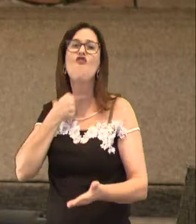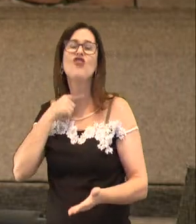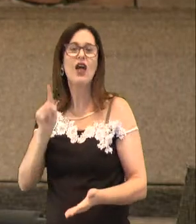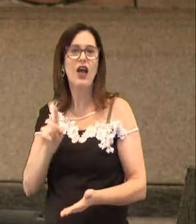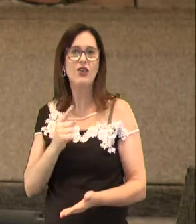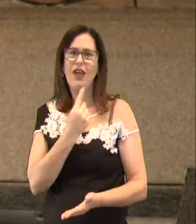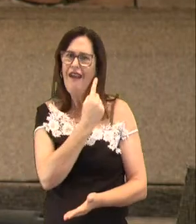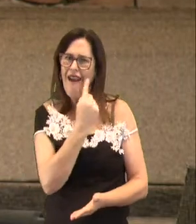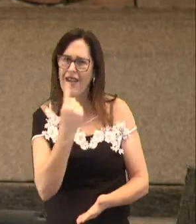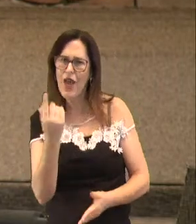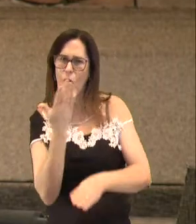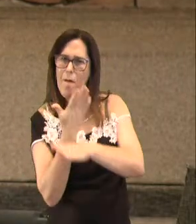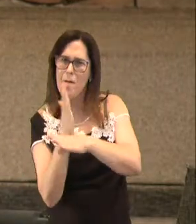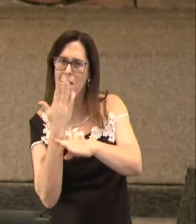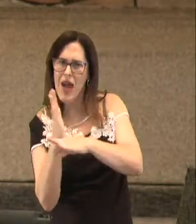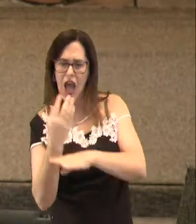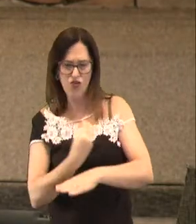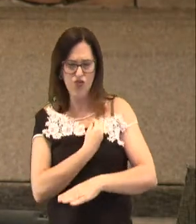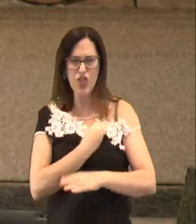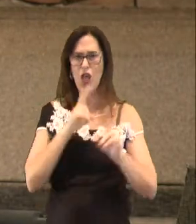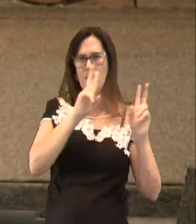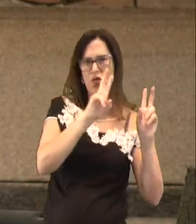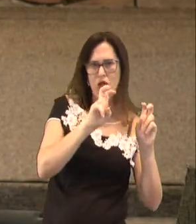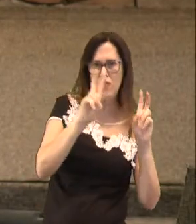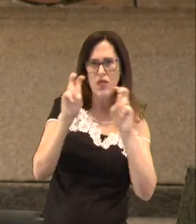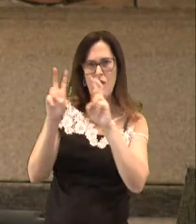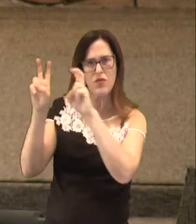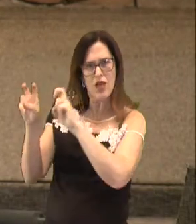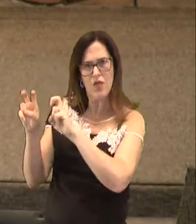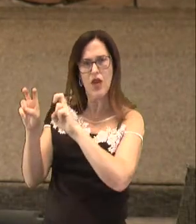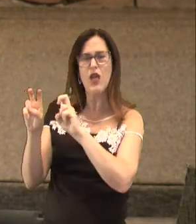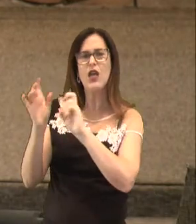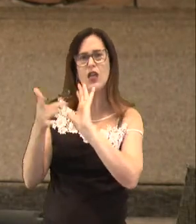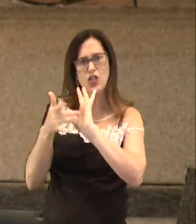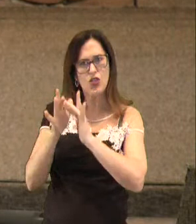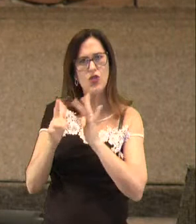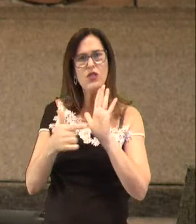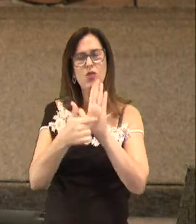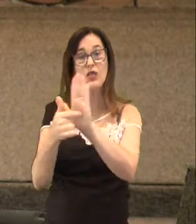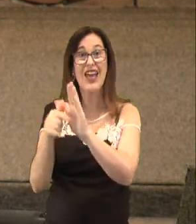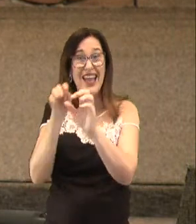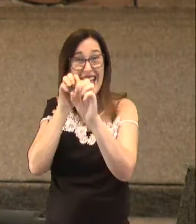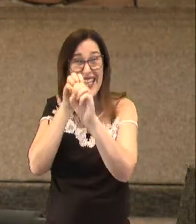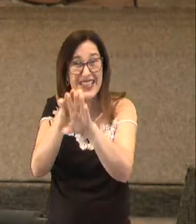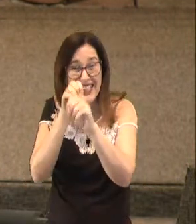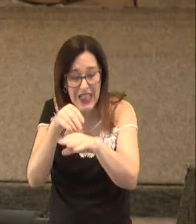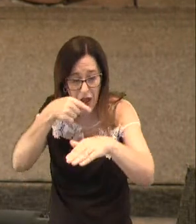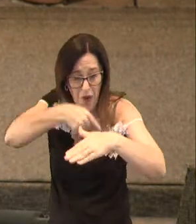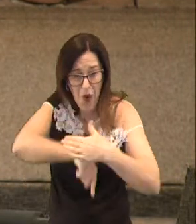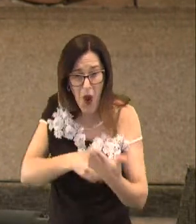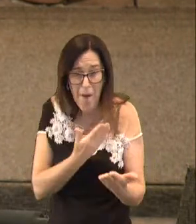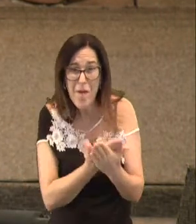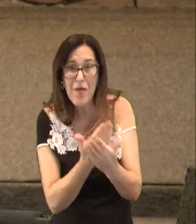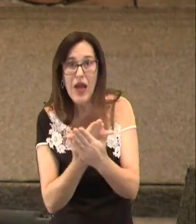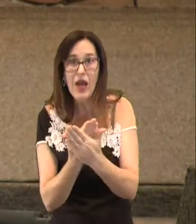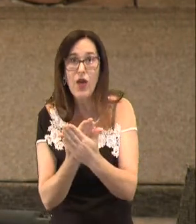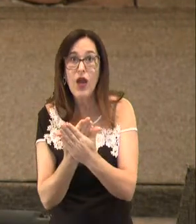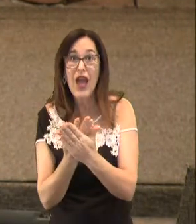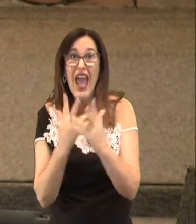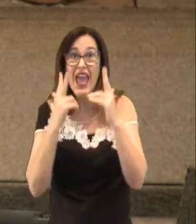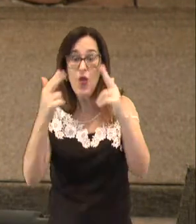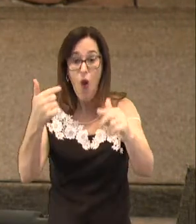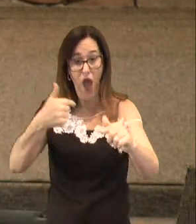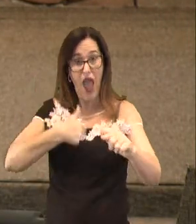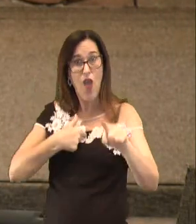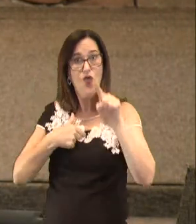uma dessas práticas, em cada um desses assuntos que Jesus menciona. Era ensino, era aprofundamento, assim como eu e você vamos fazer